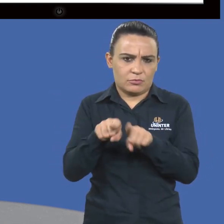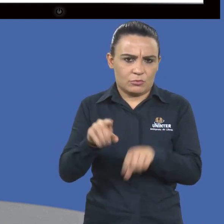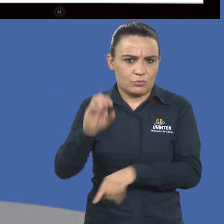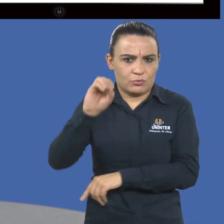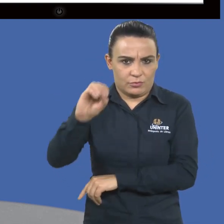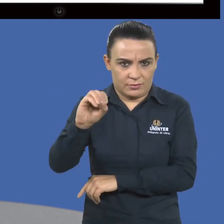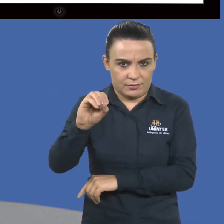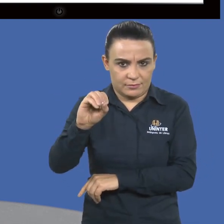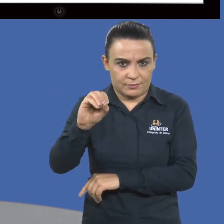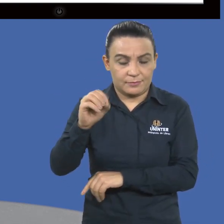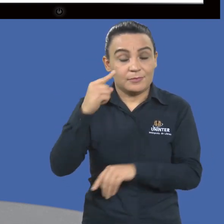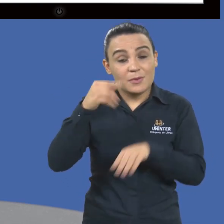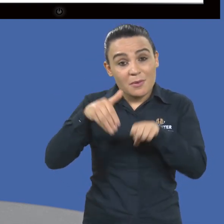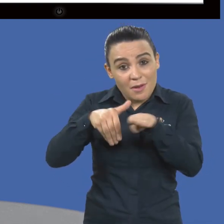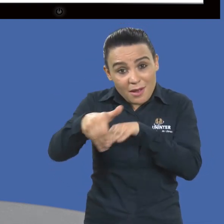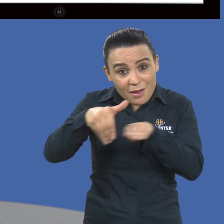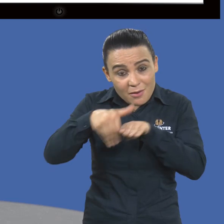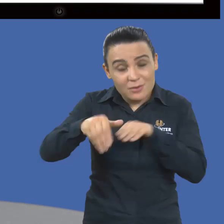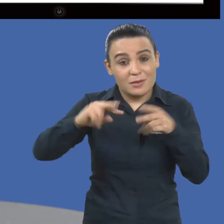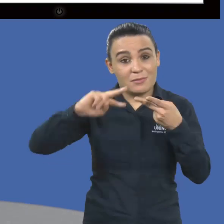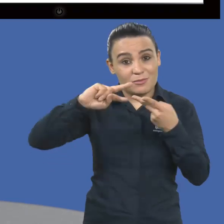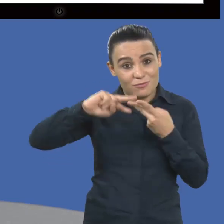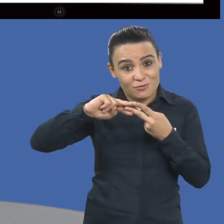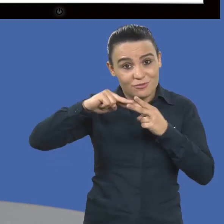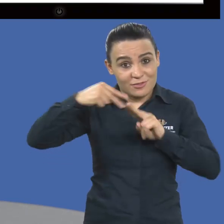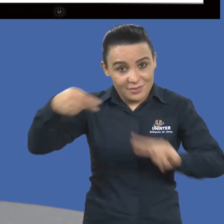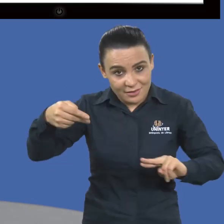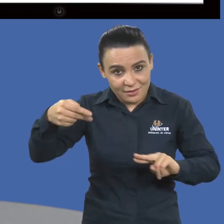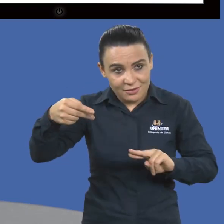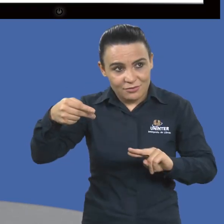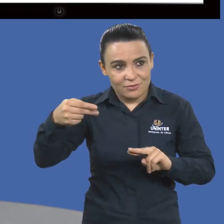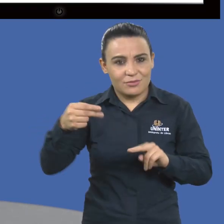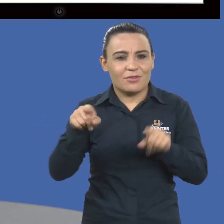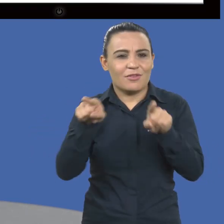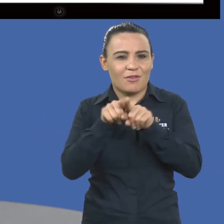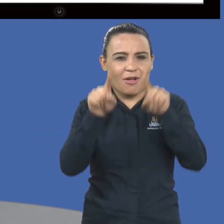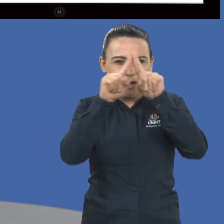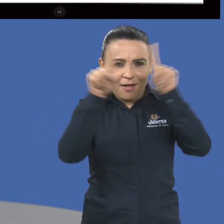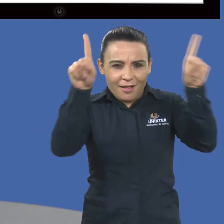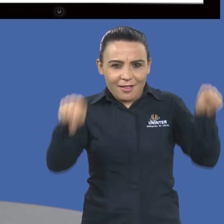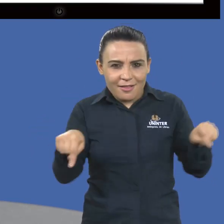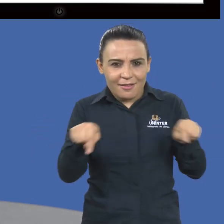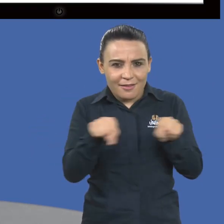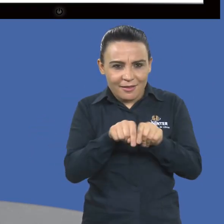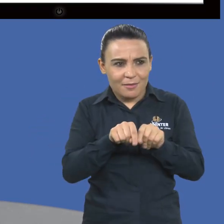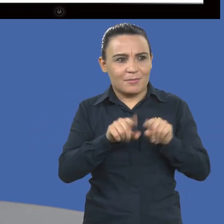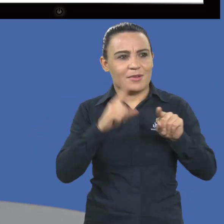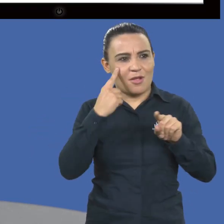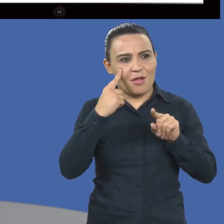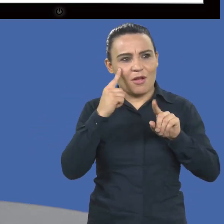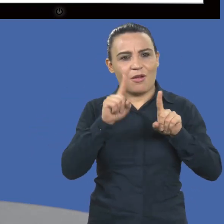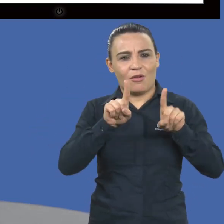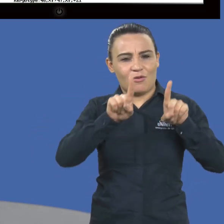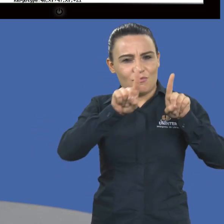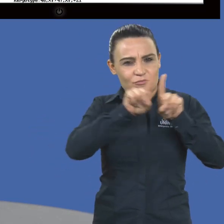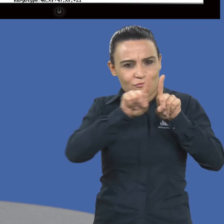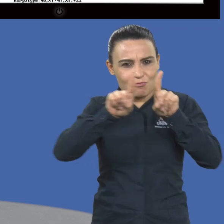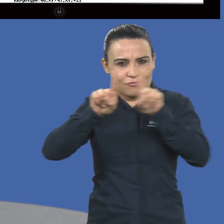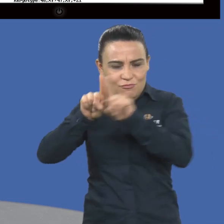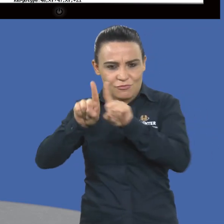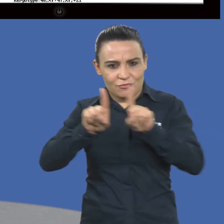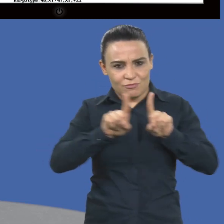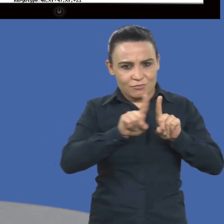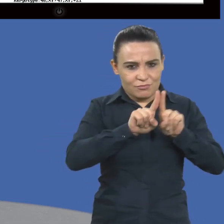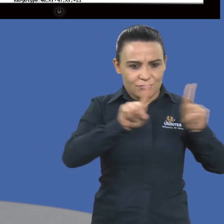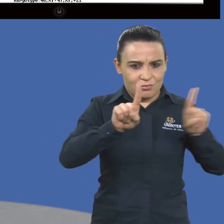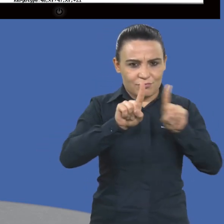é semelhante a zero. Então, o aconselhamento genético, por exemplo, que nem na lâmina seguinte, em que